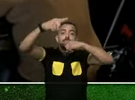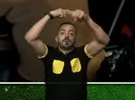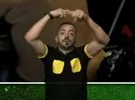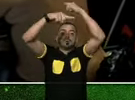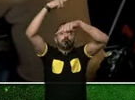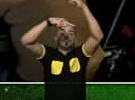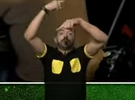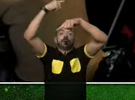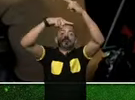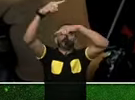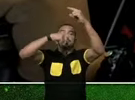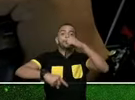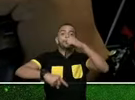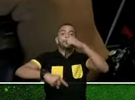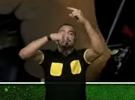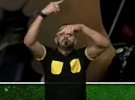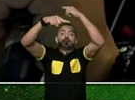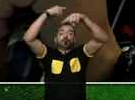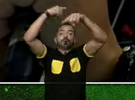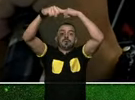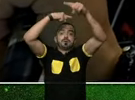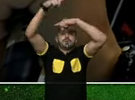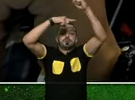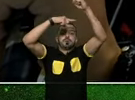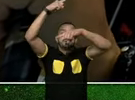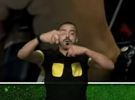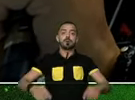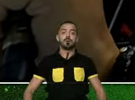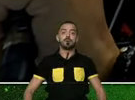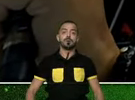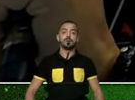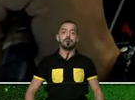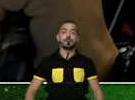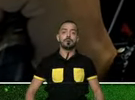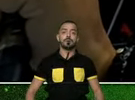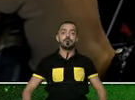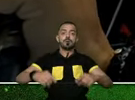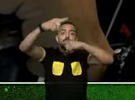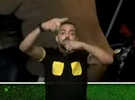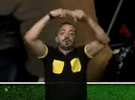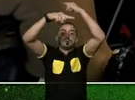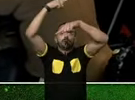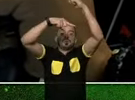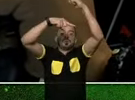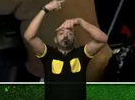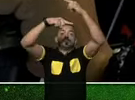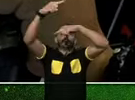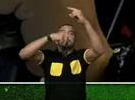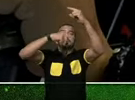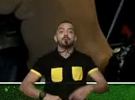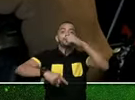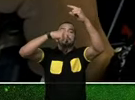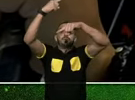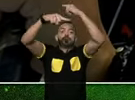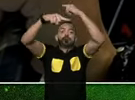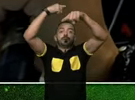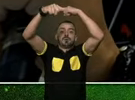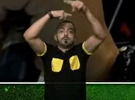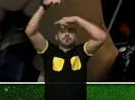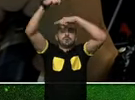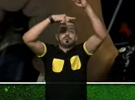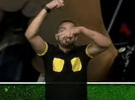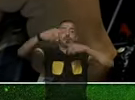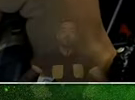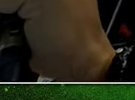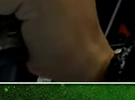para chegar à frente agora tem que ajudar na recomposição né coisa que o enquanto teve pulmão o Igor Gomes fez muito bem Olha o Cruzeiro com Mateus Pereira Já